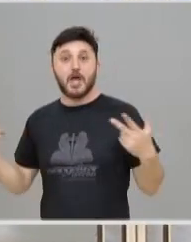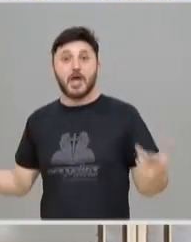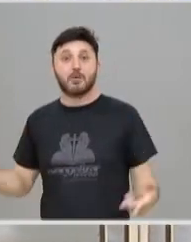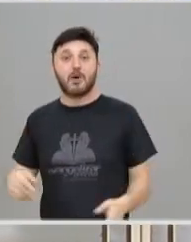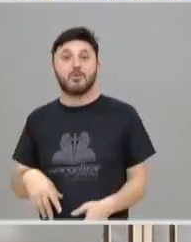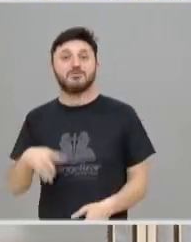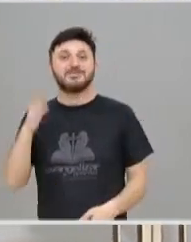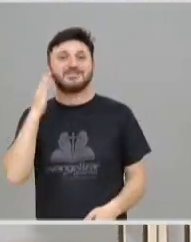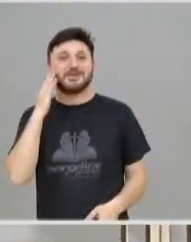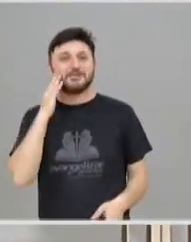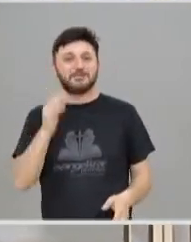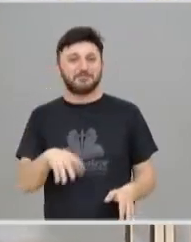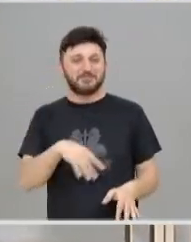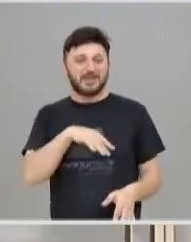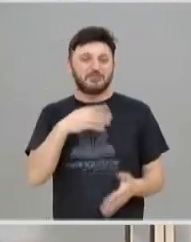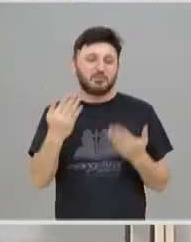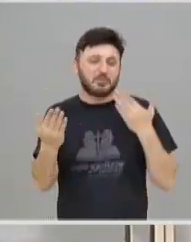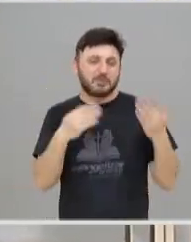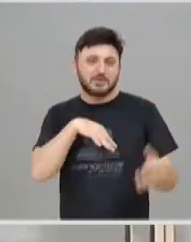no choque.